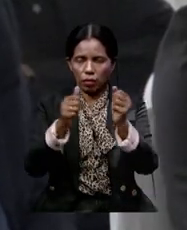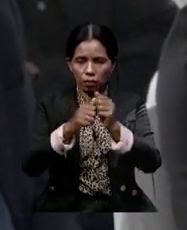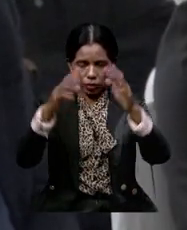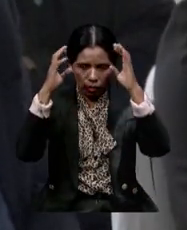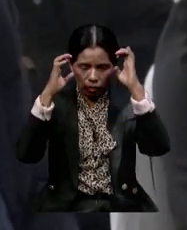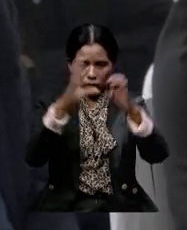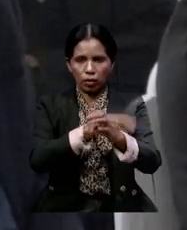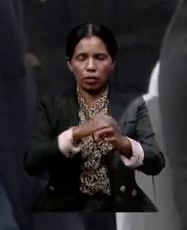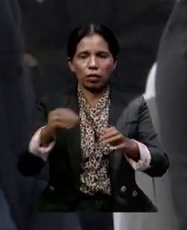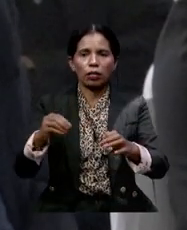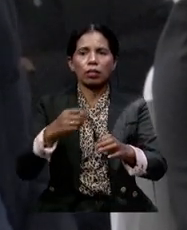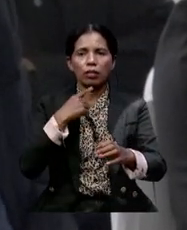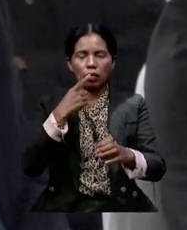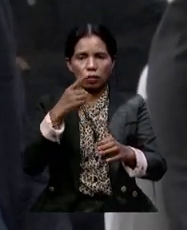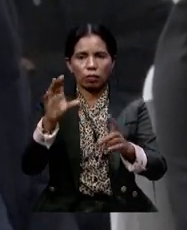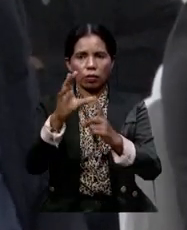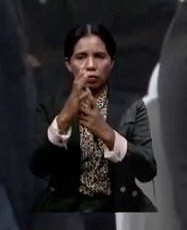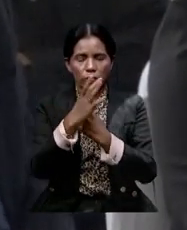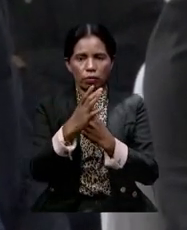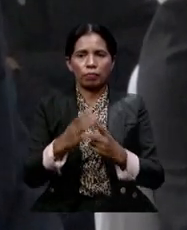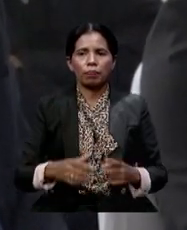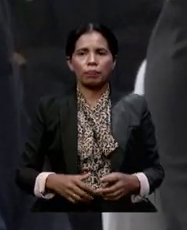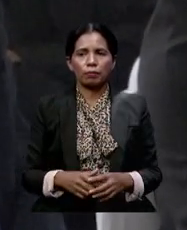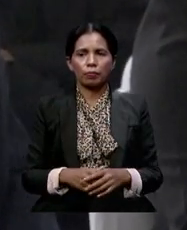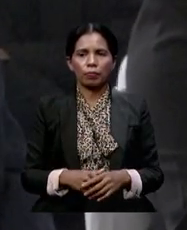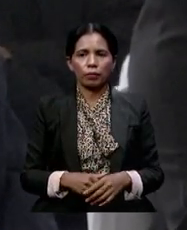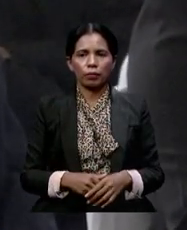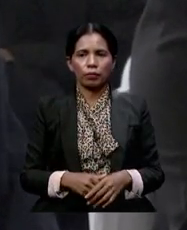educativo no intercâmbio cultural. Adriano Verdial, Zé Miro Santos, GMN.